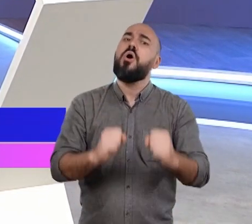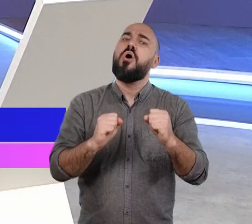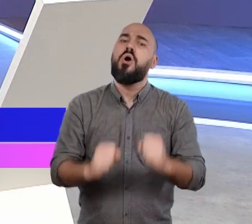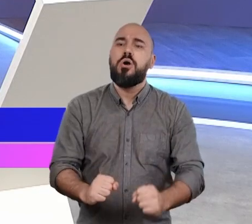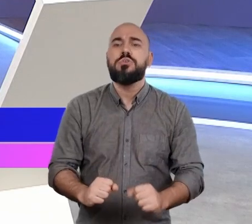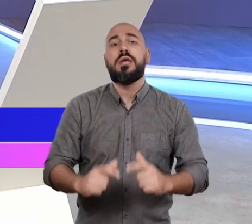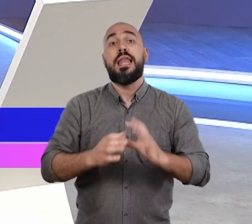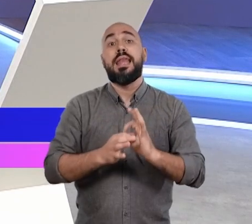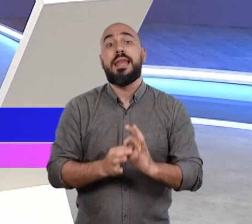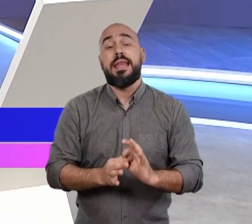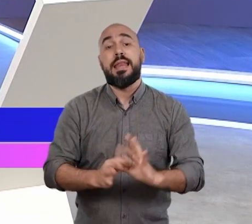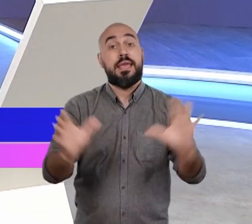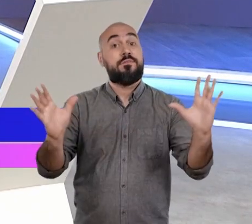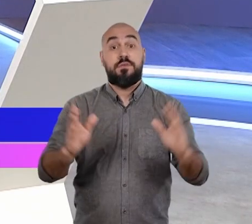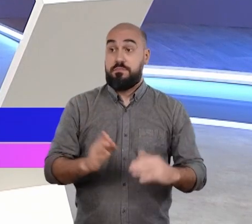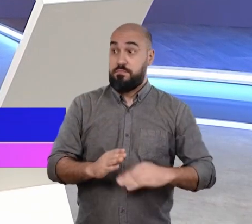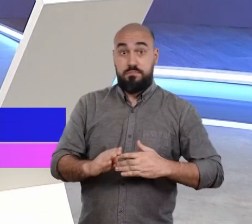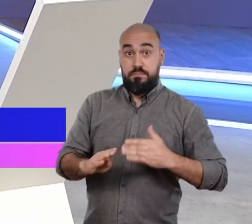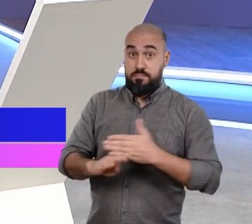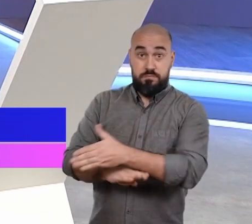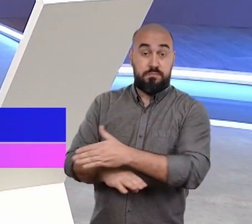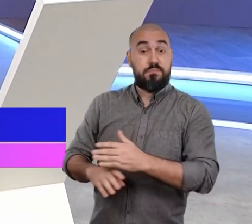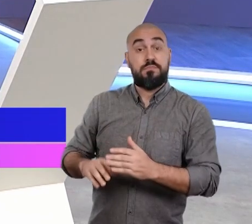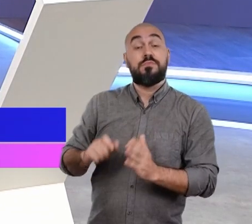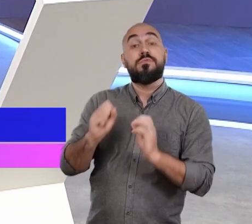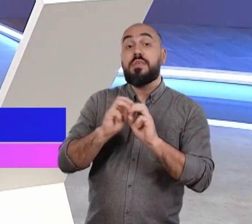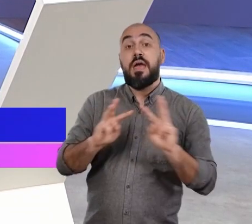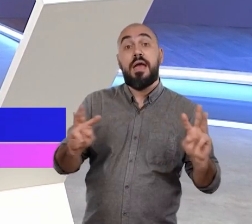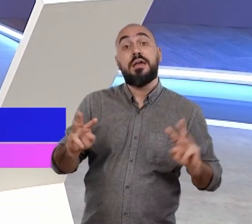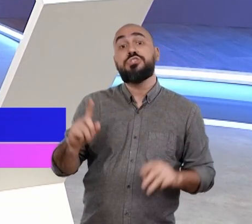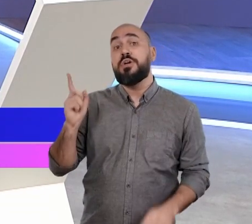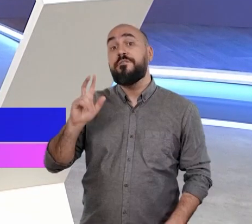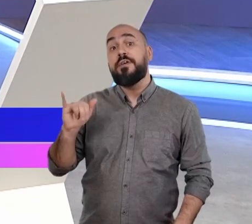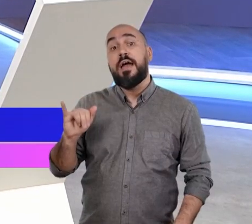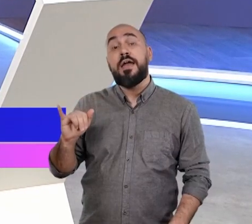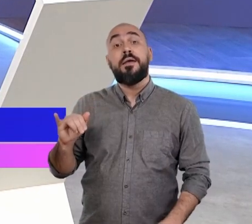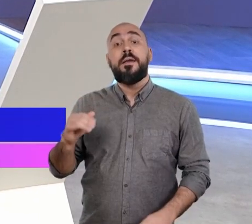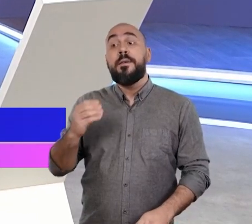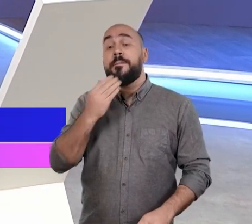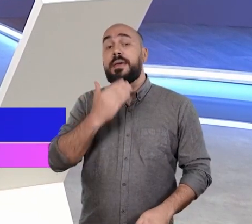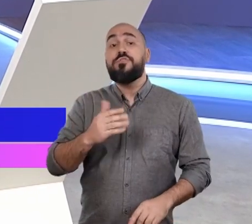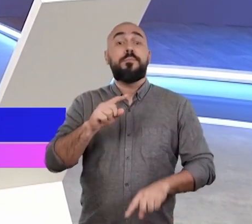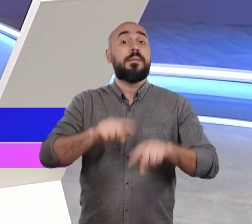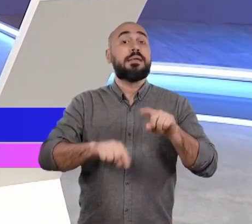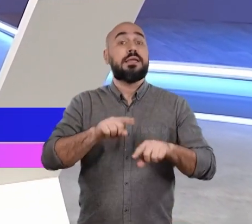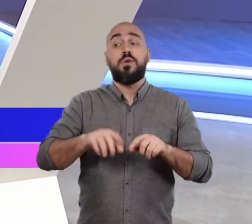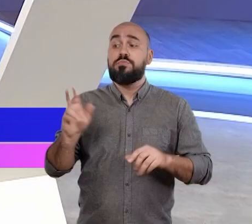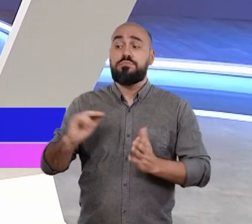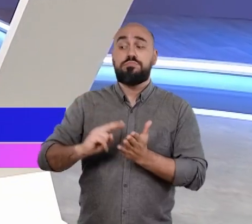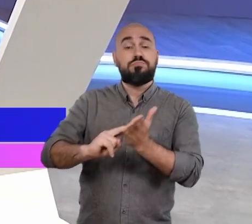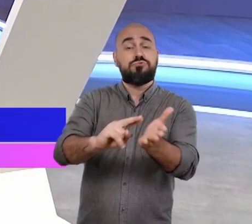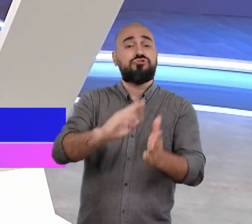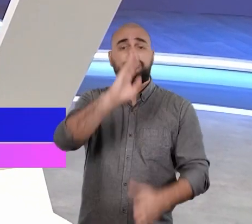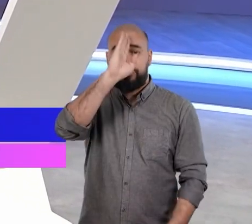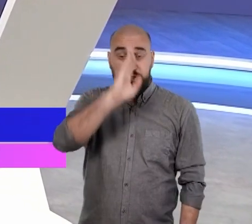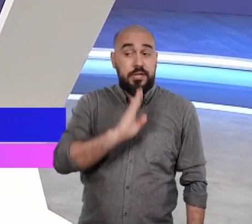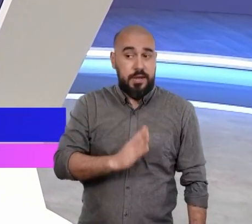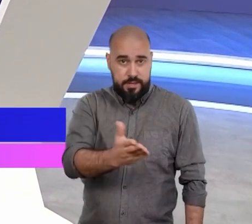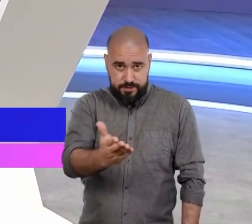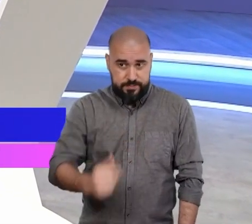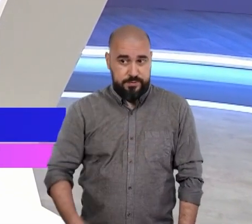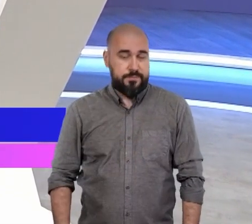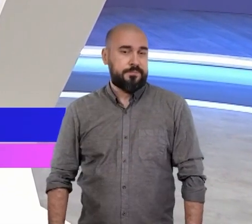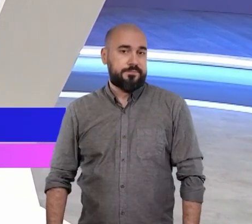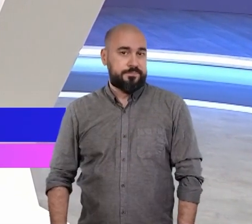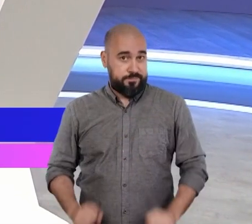conosco, entra no site, vai lá, você já tem o seu registro, o seu cadastro, você então pede o seu material e vamos enviar gratuitamente para você,